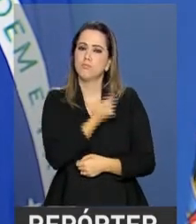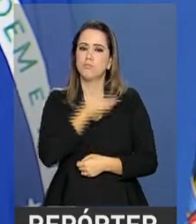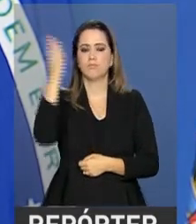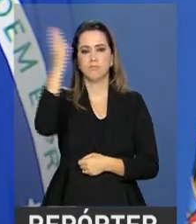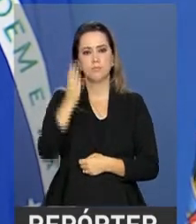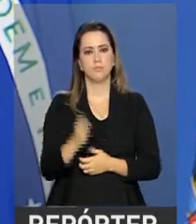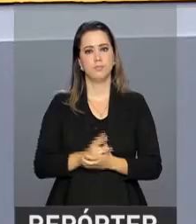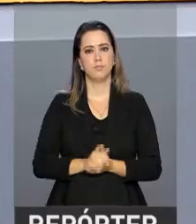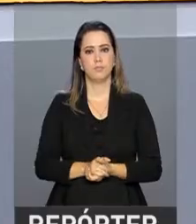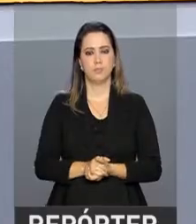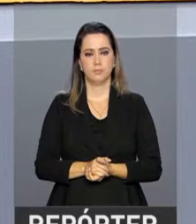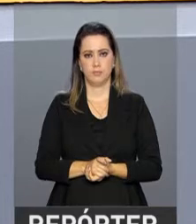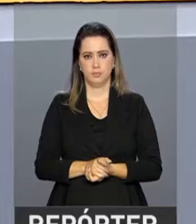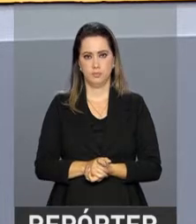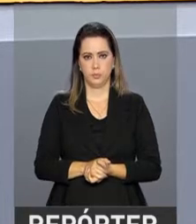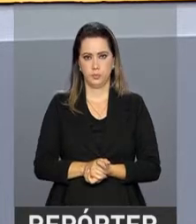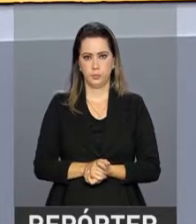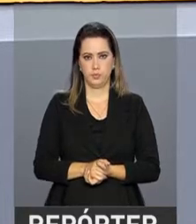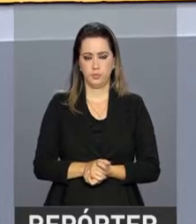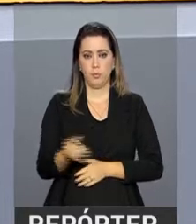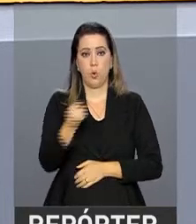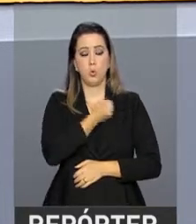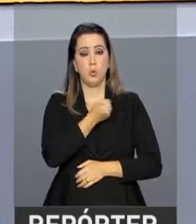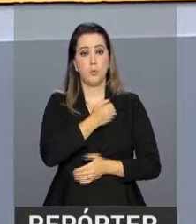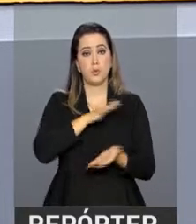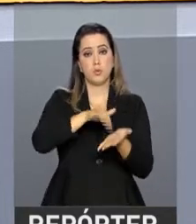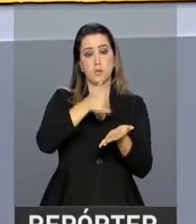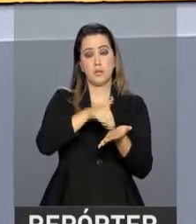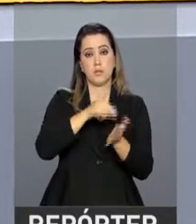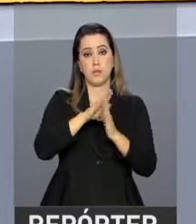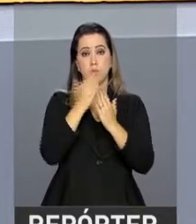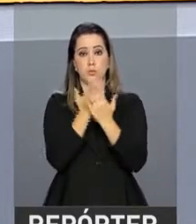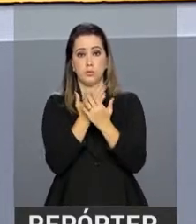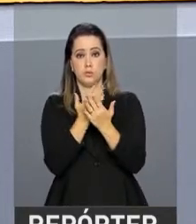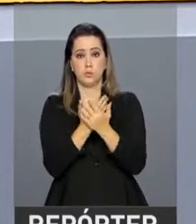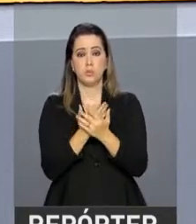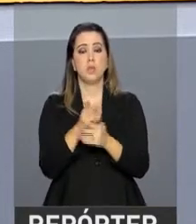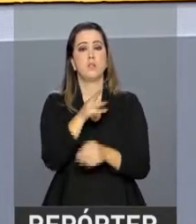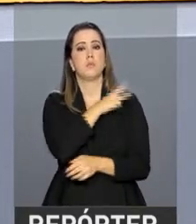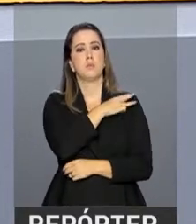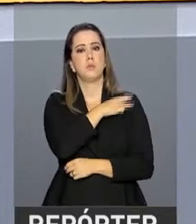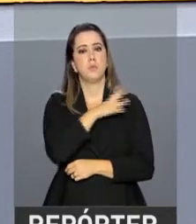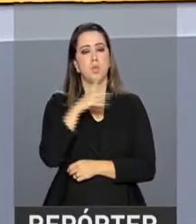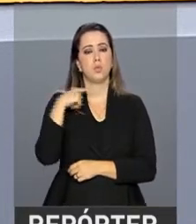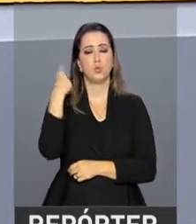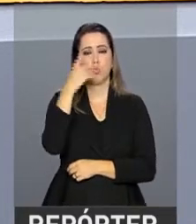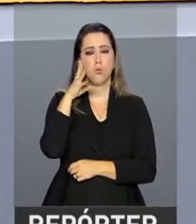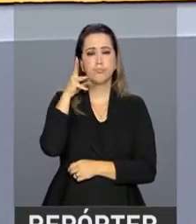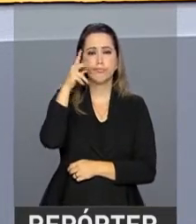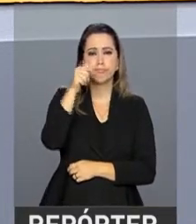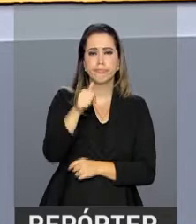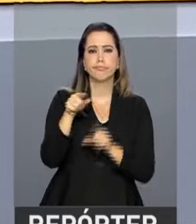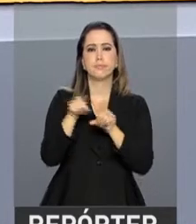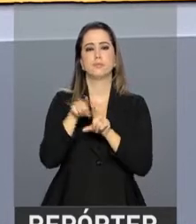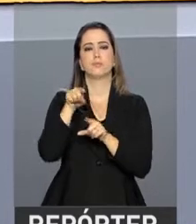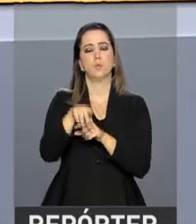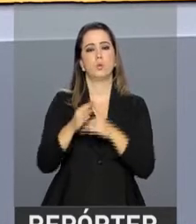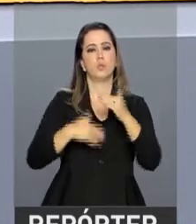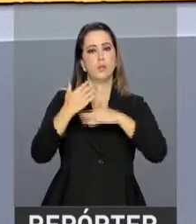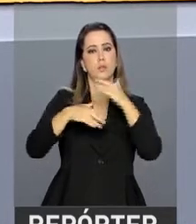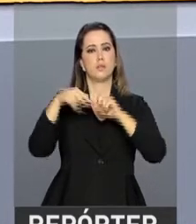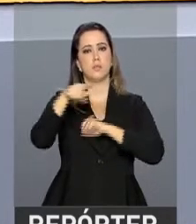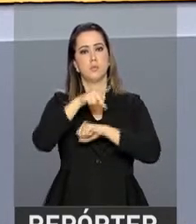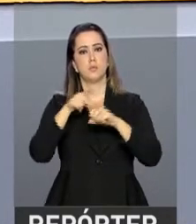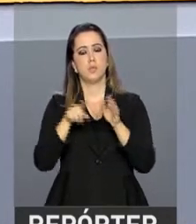brasileiros o número de matrículas em creches e no ensino médio integral cresceu em todo o país é o que